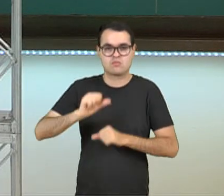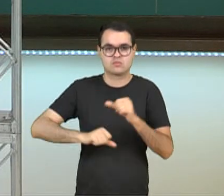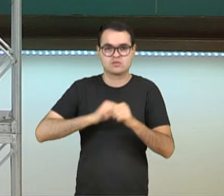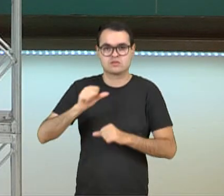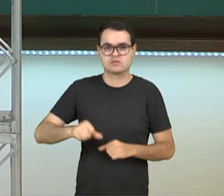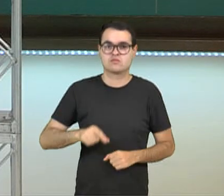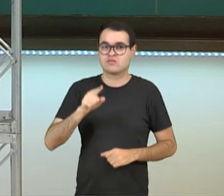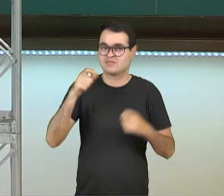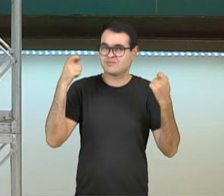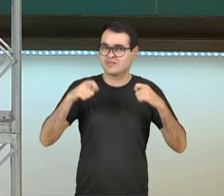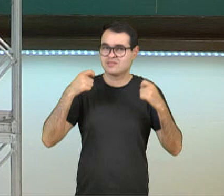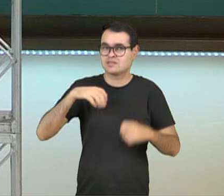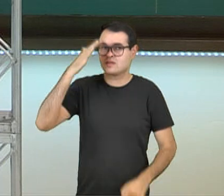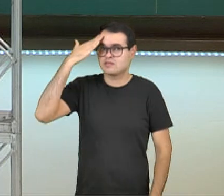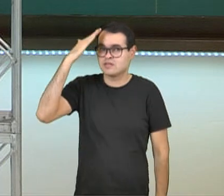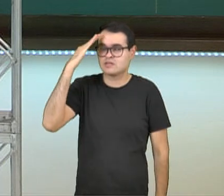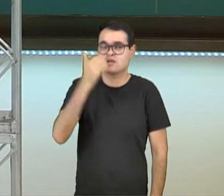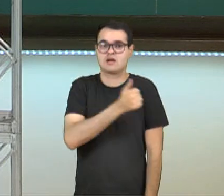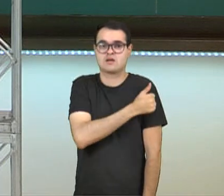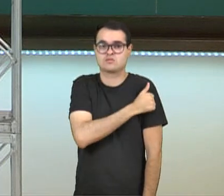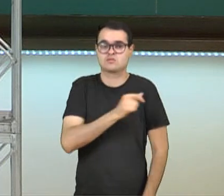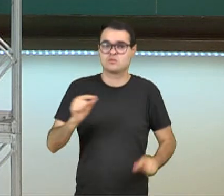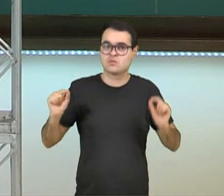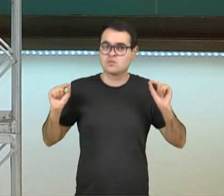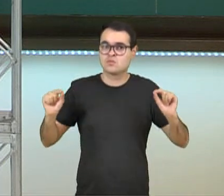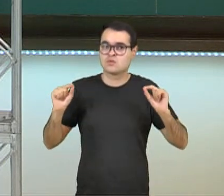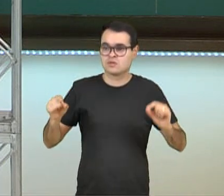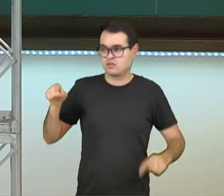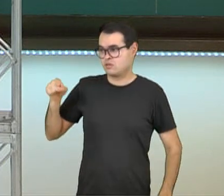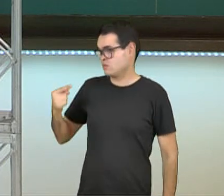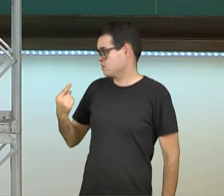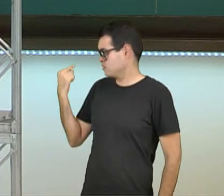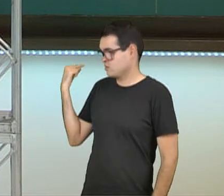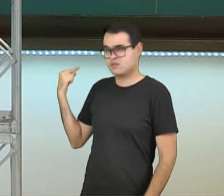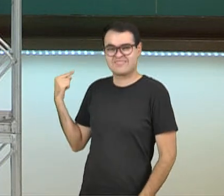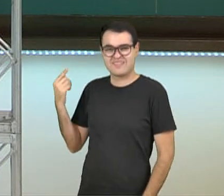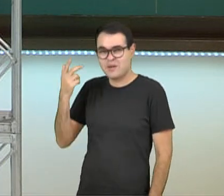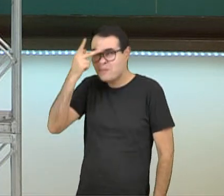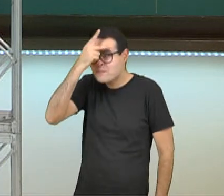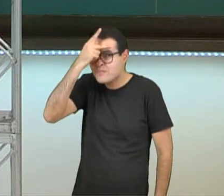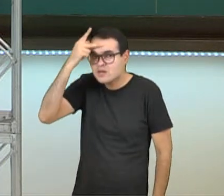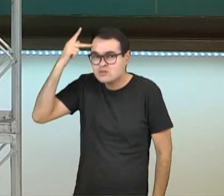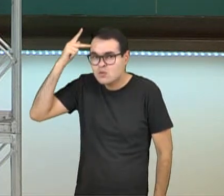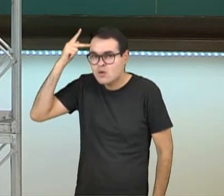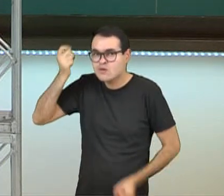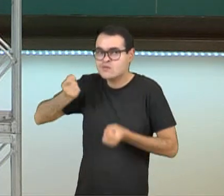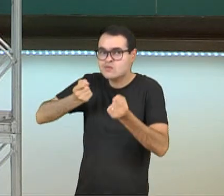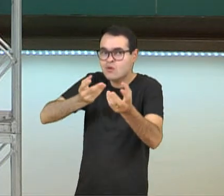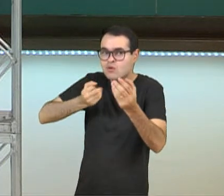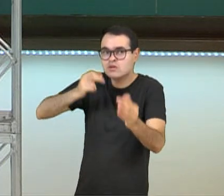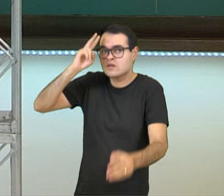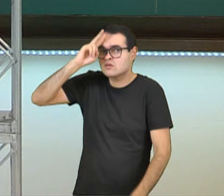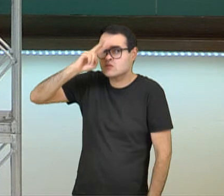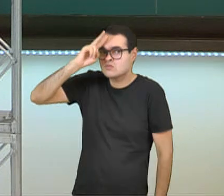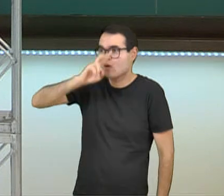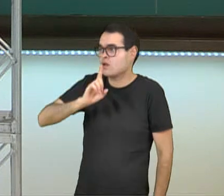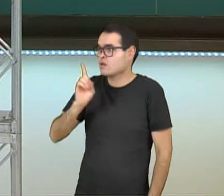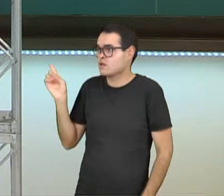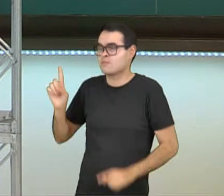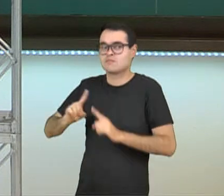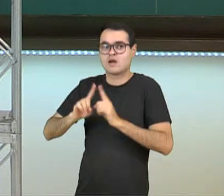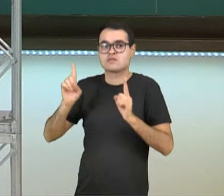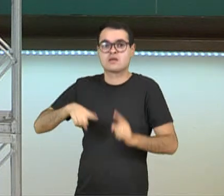você tem que entender, aluno, é que foram pessoas. Nós estamos contando a história do que aconteceu ali, mas